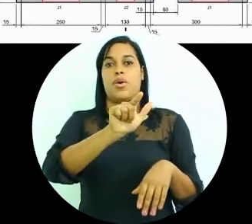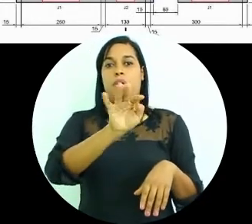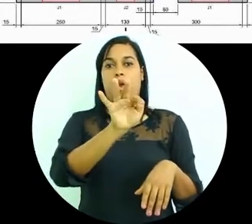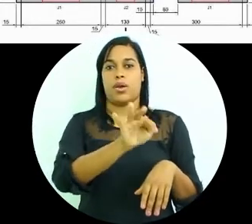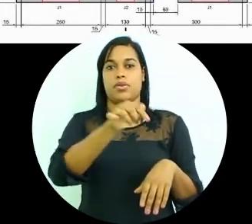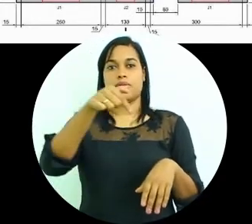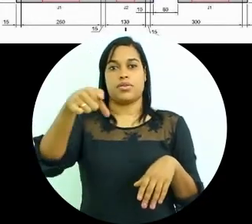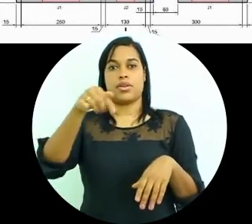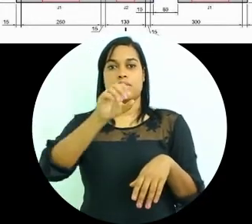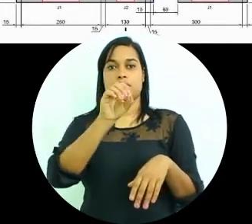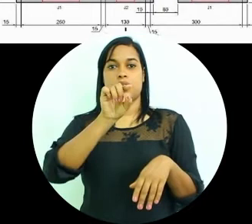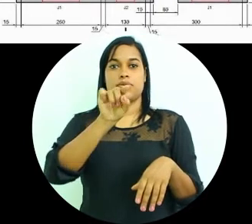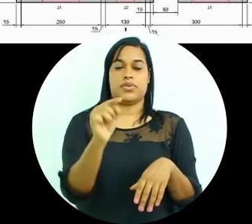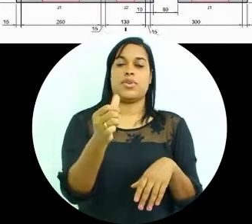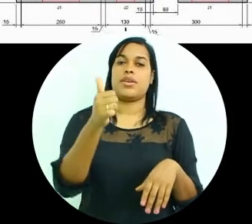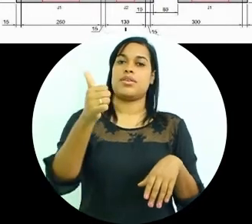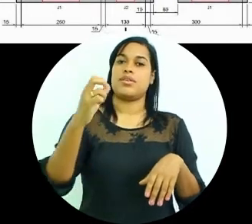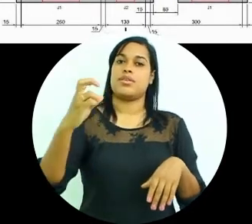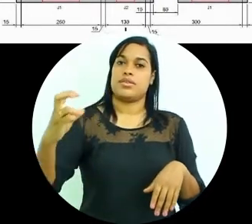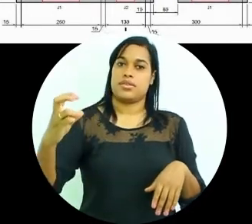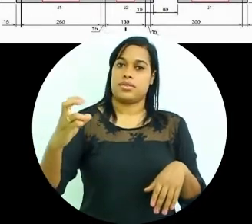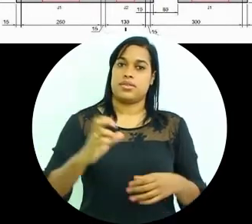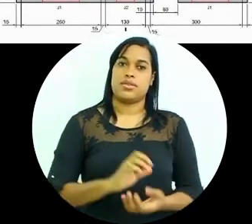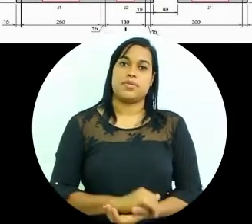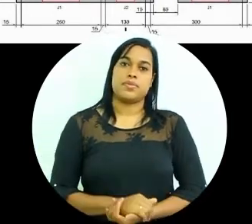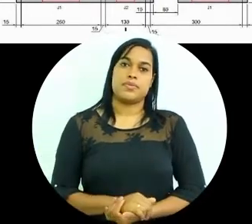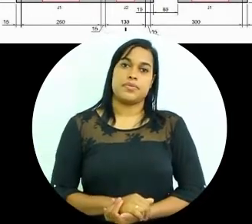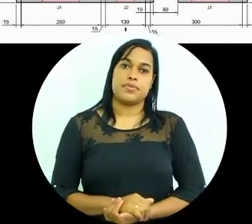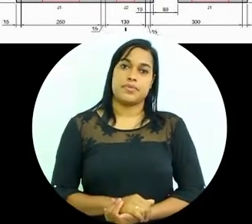Offset novamente de 0,15